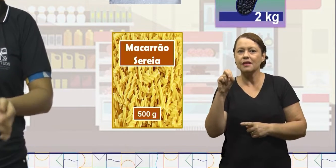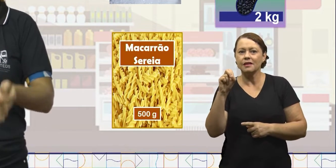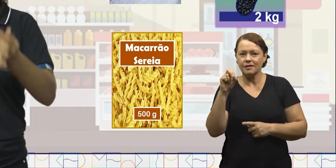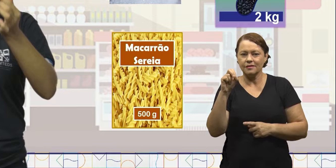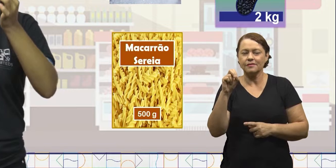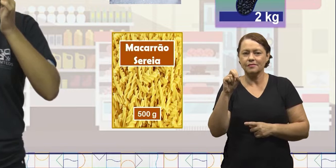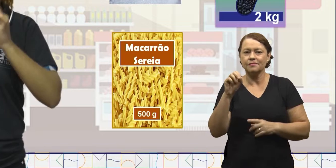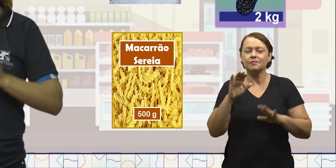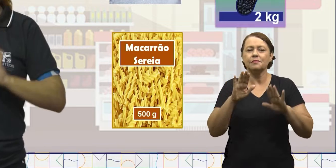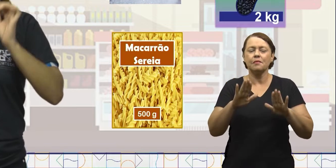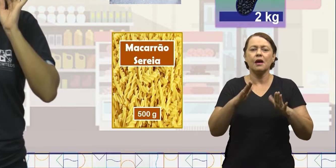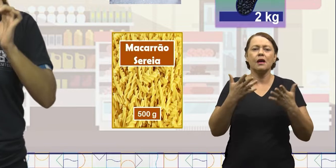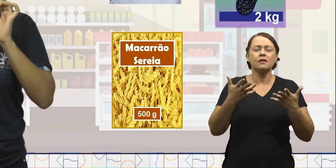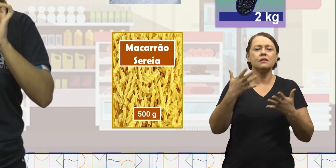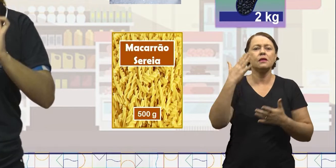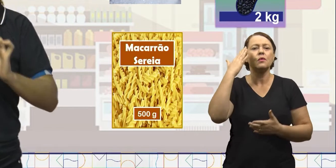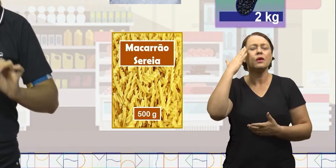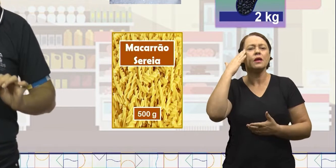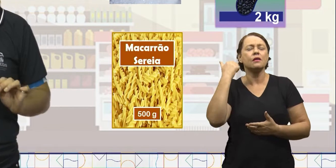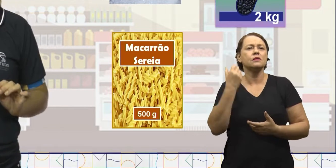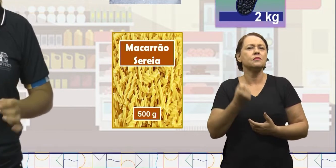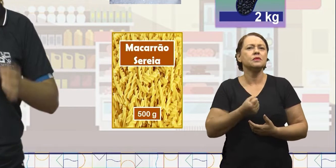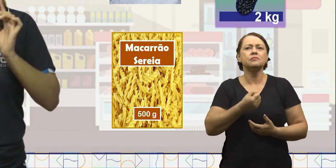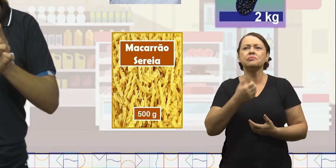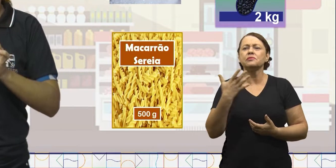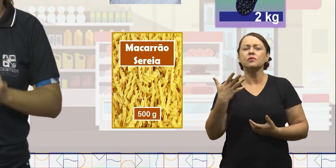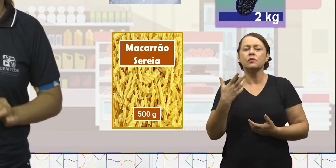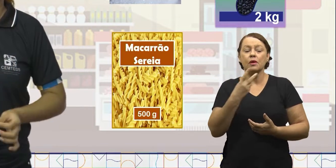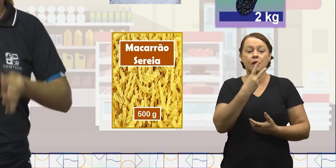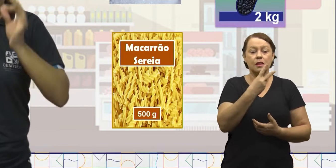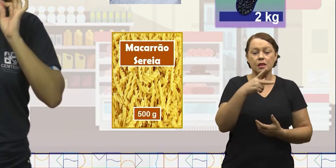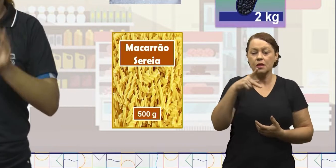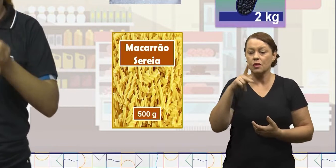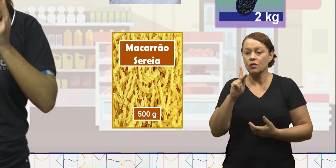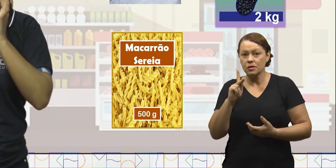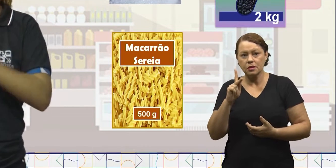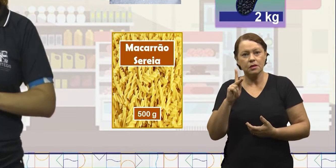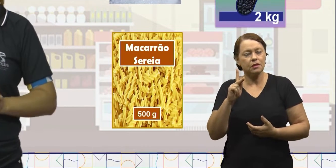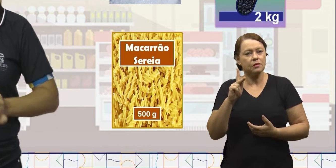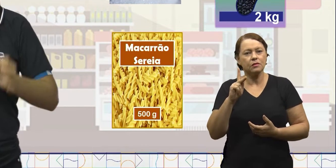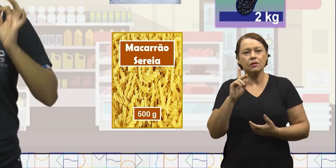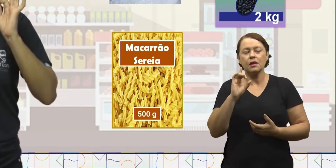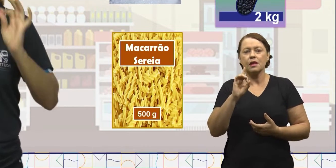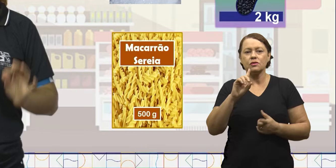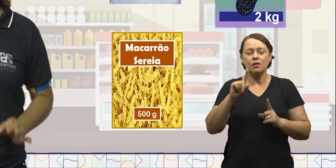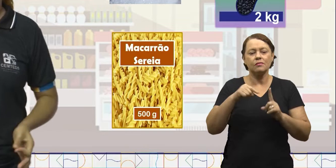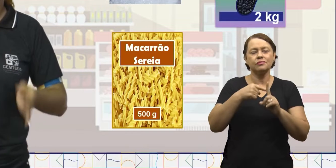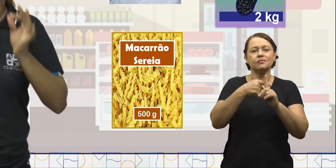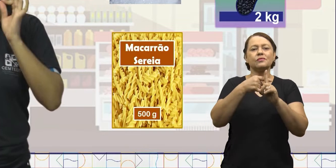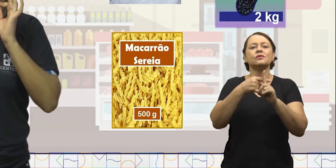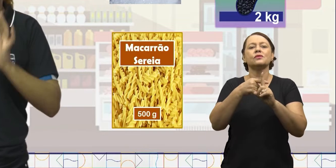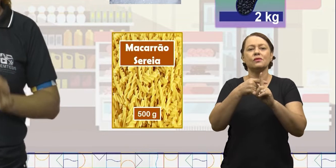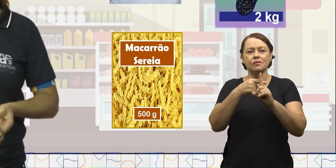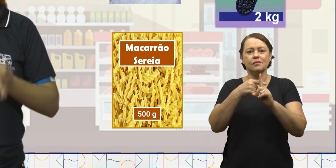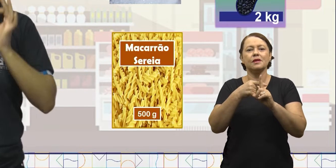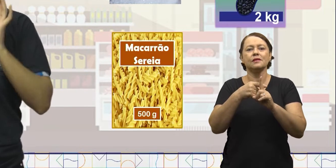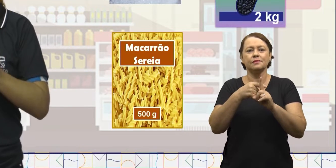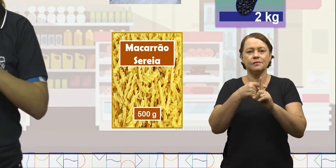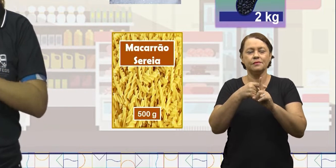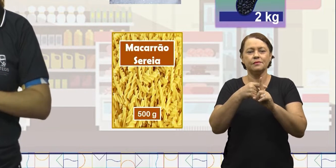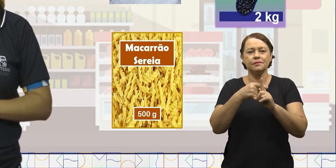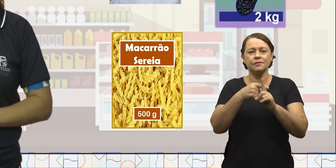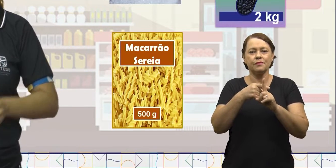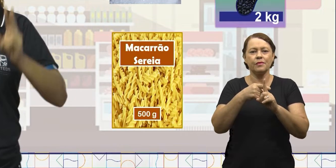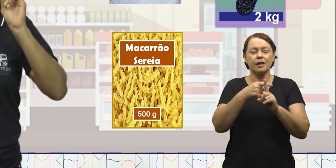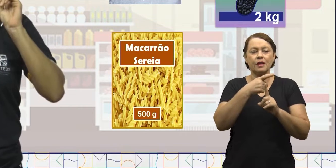500. Mas, como quero saber quanto é 2 quilos, basta somarmos